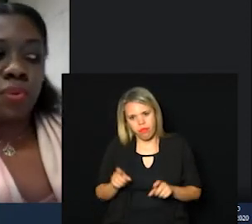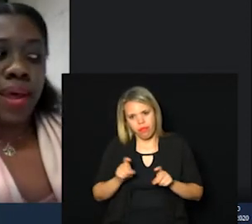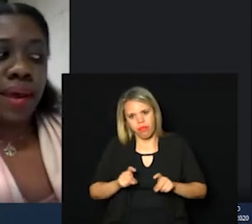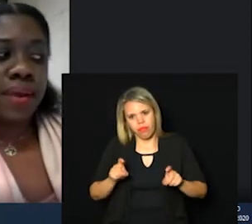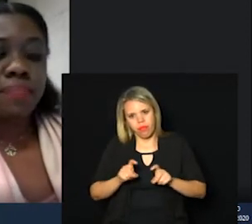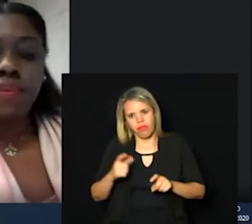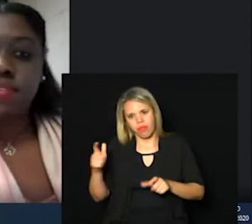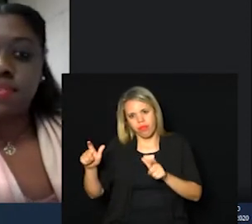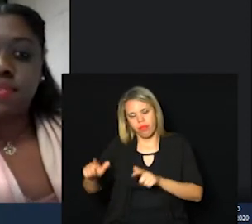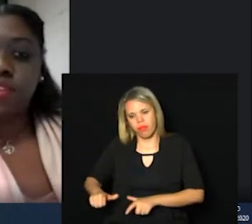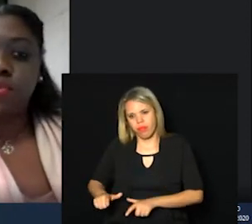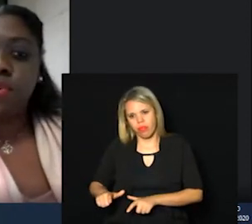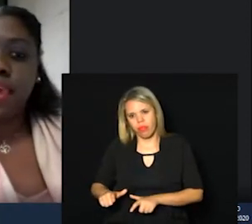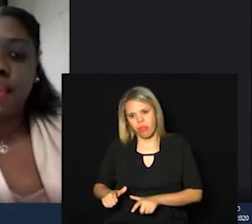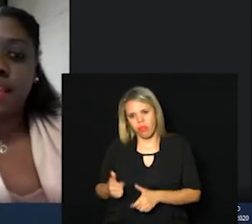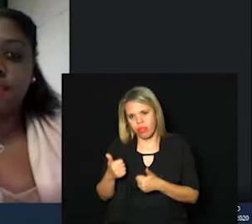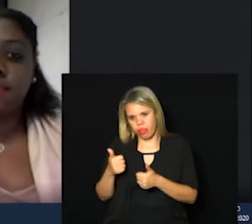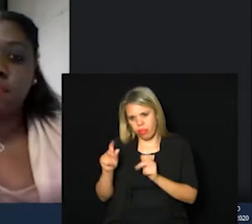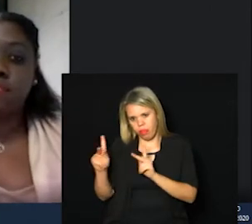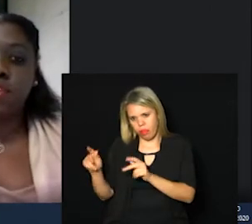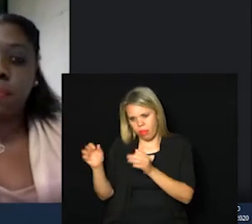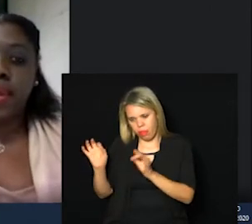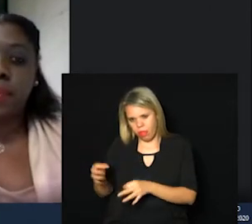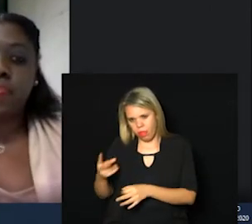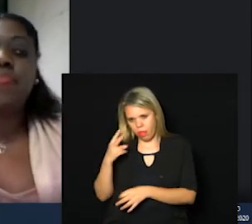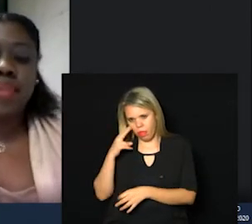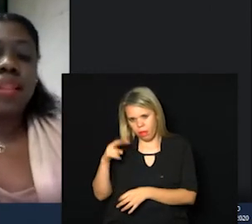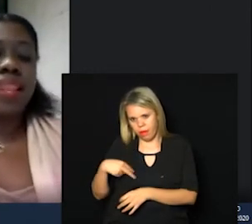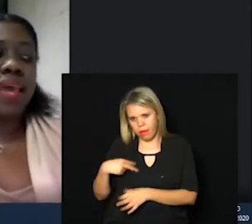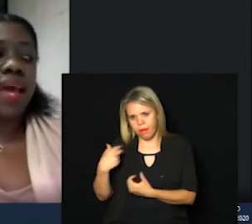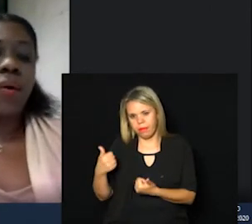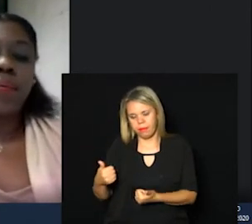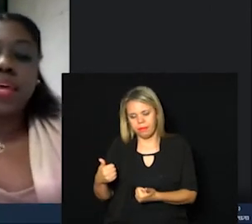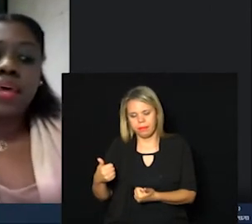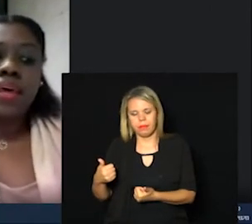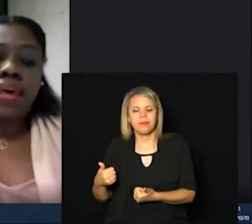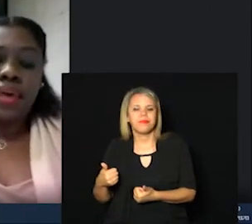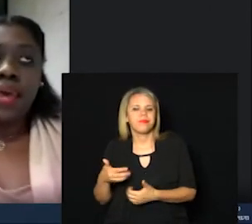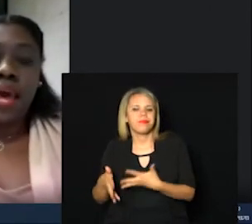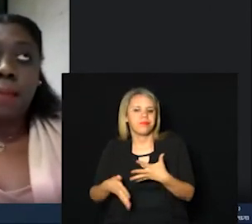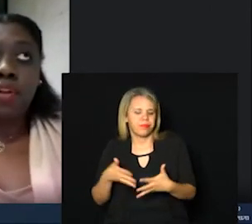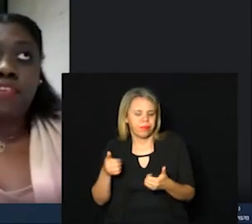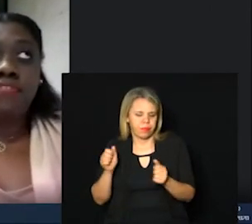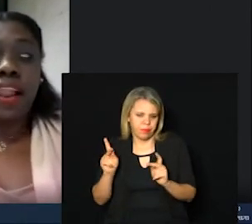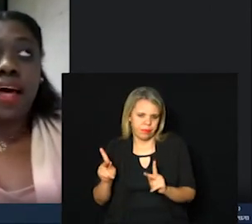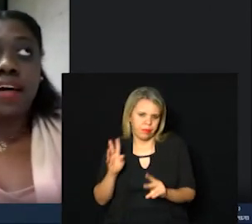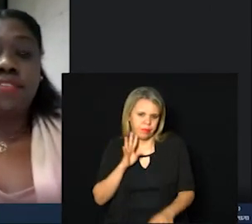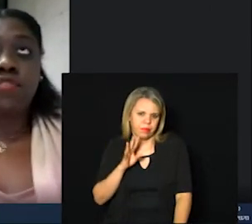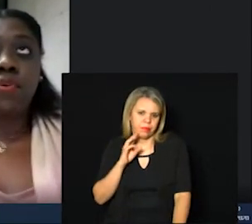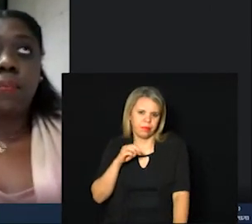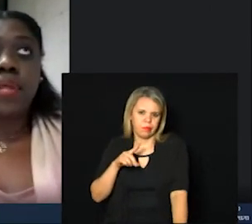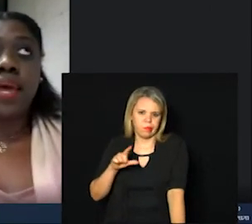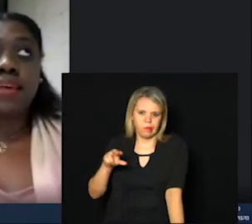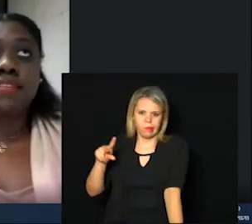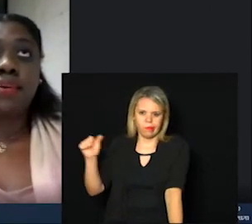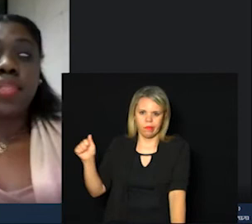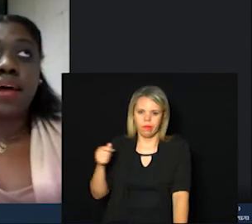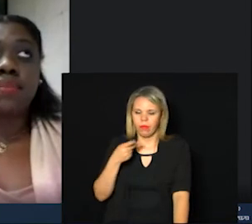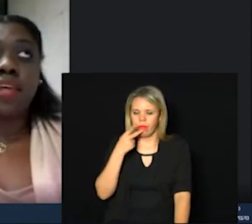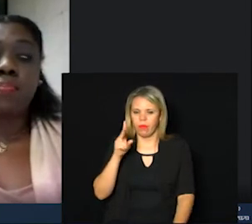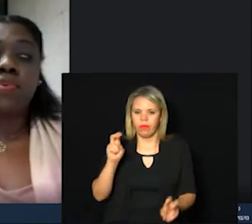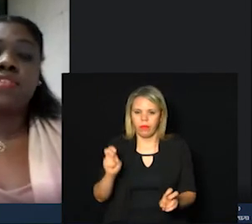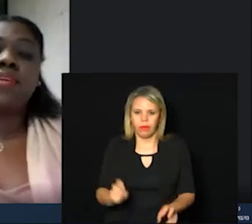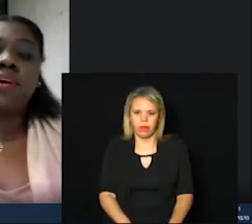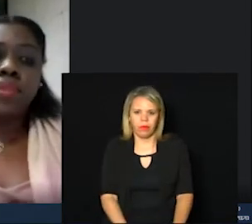outro lugar, mas está tudo ok, né? Vocês estão me ouvindo bem. Legal. A Marlova falava sobre a questão